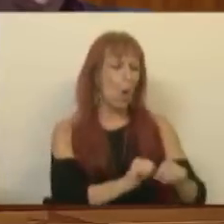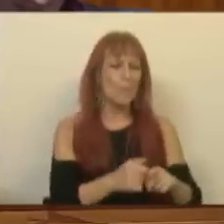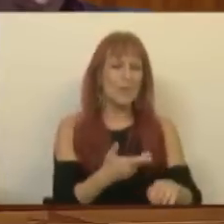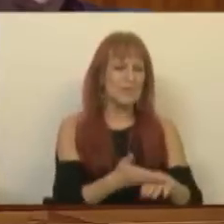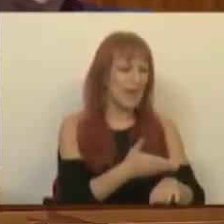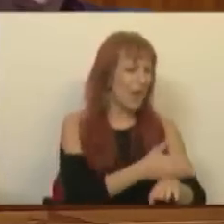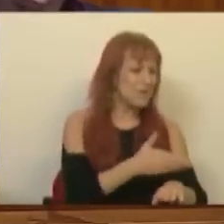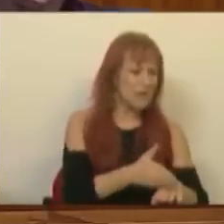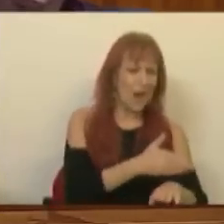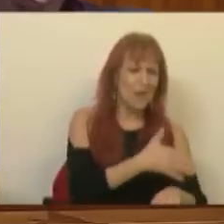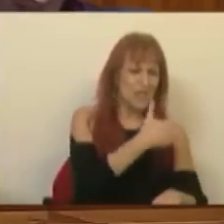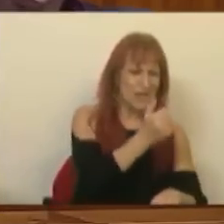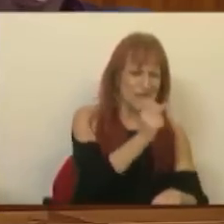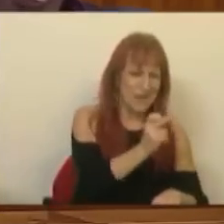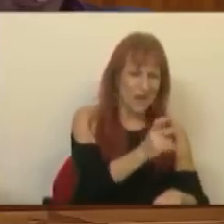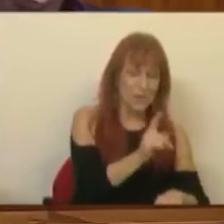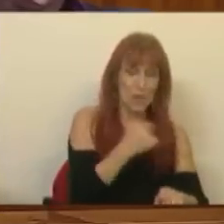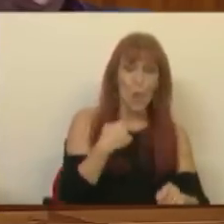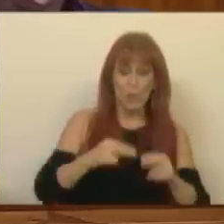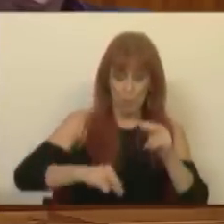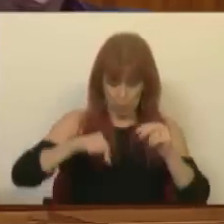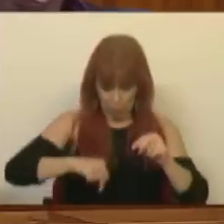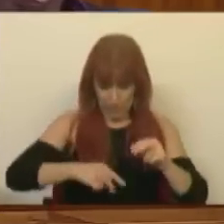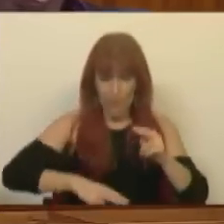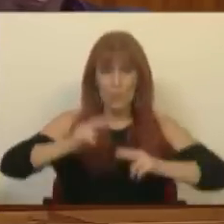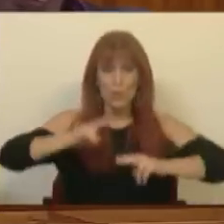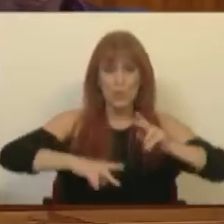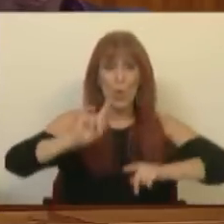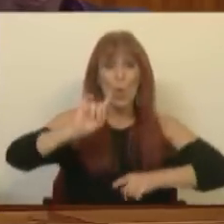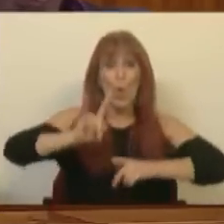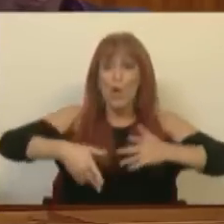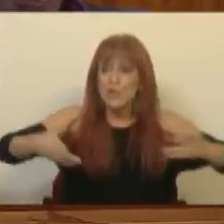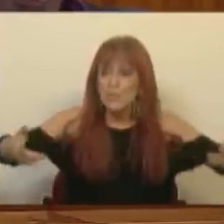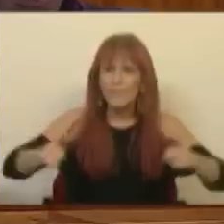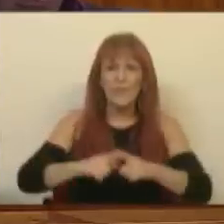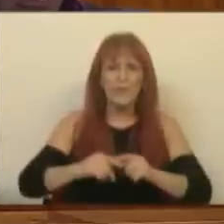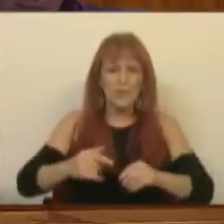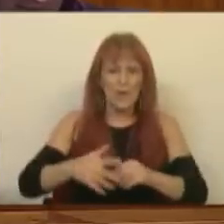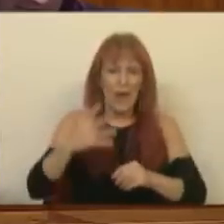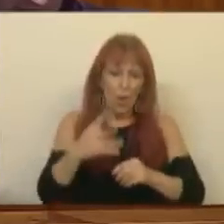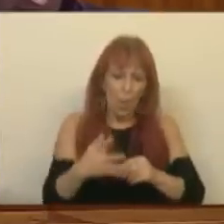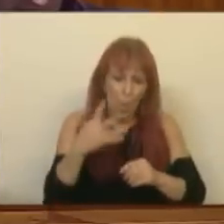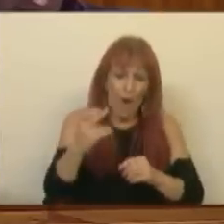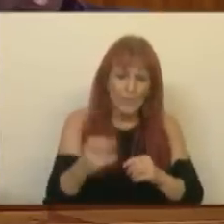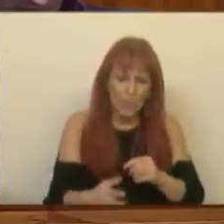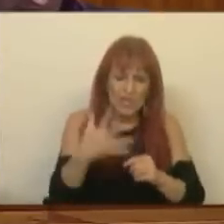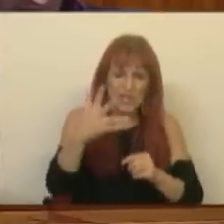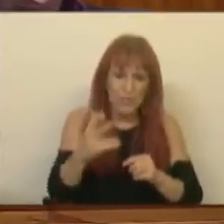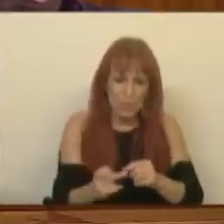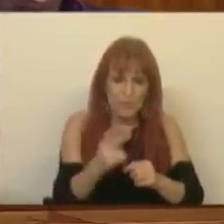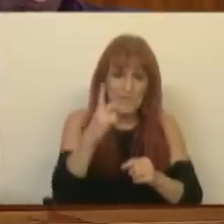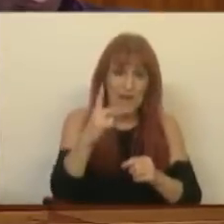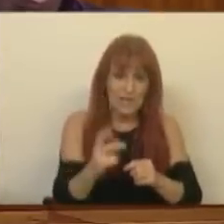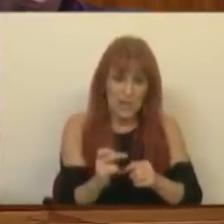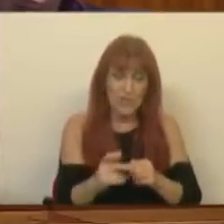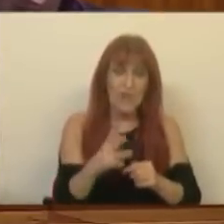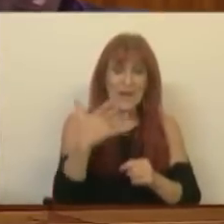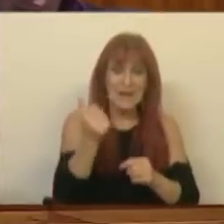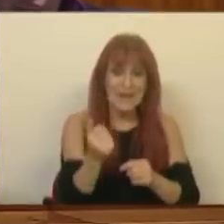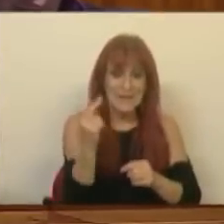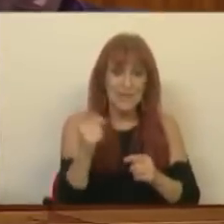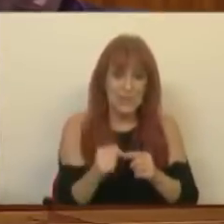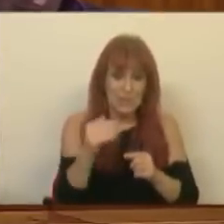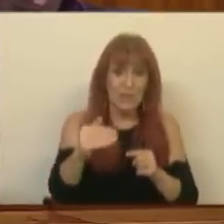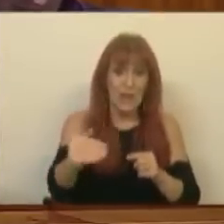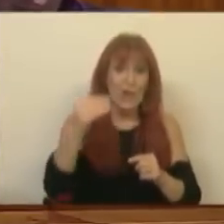anteriores eu estou aqui para construir aquilo que são os próximos quatro próximos filmes próximos seios próximos 15 anos de